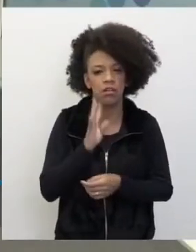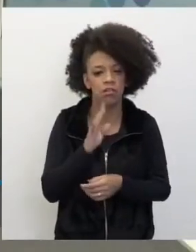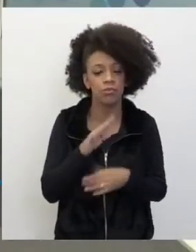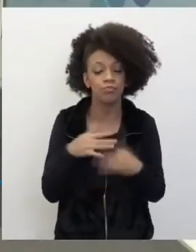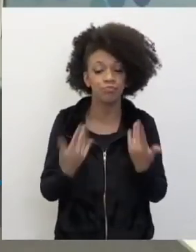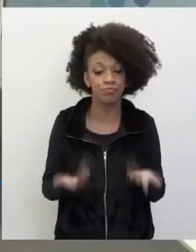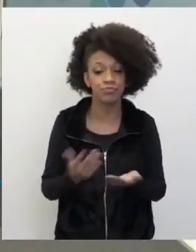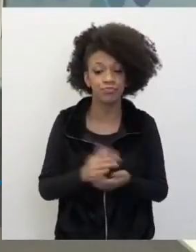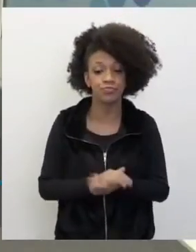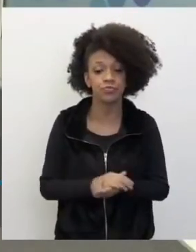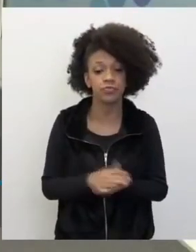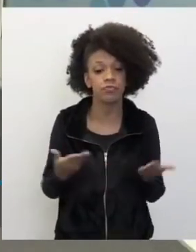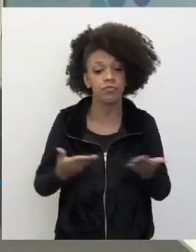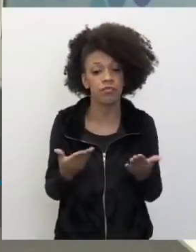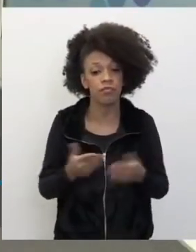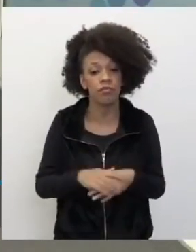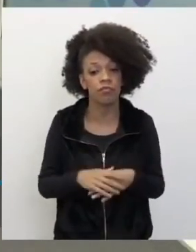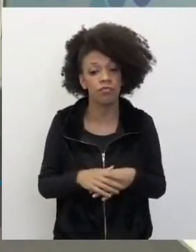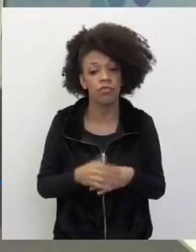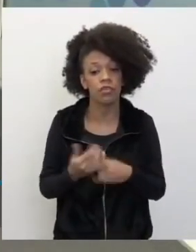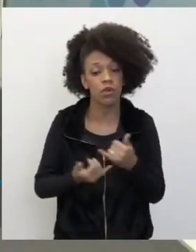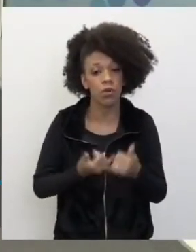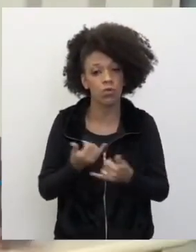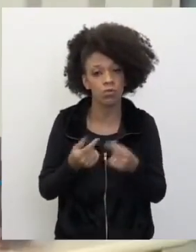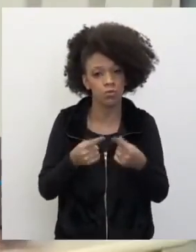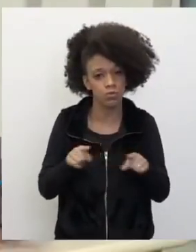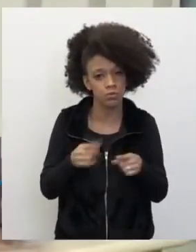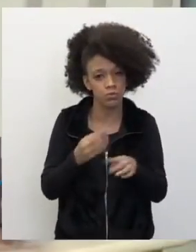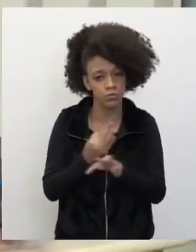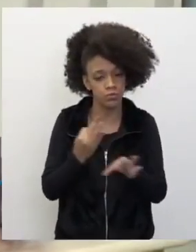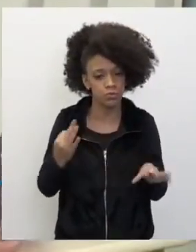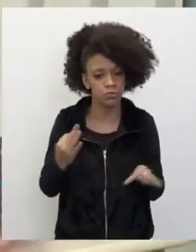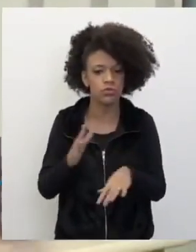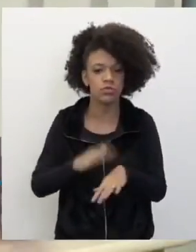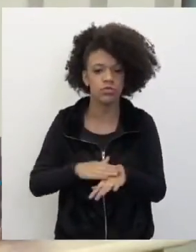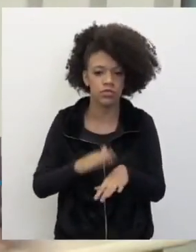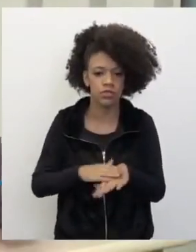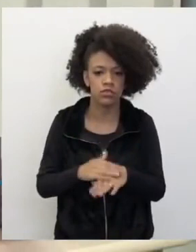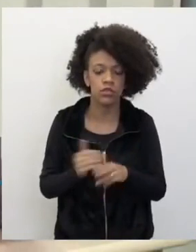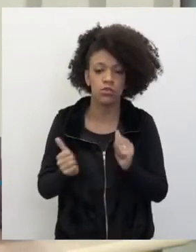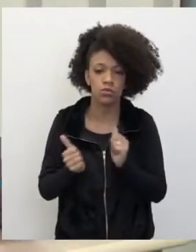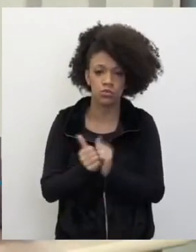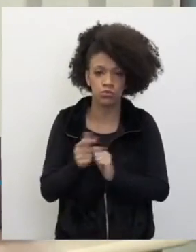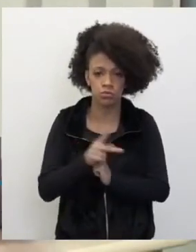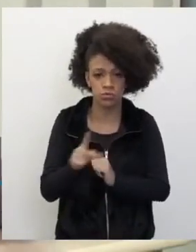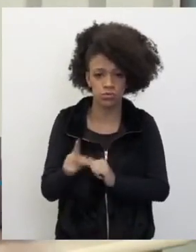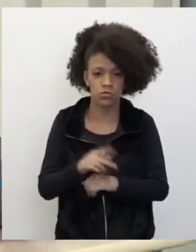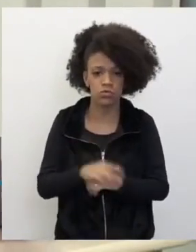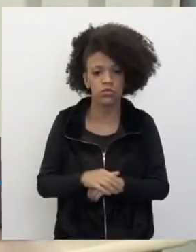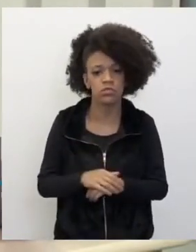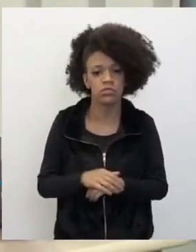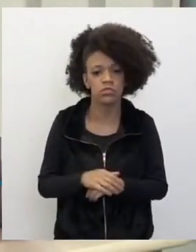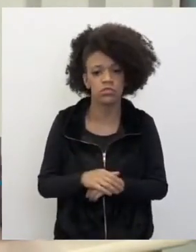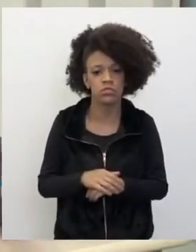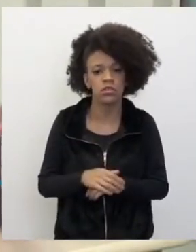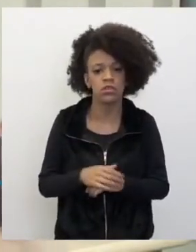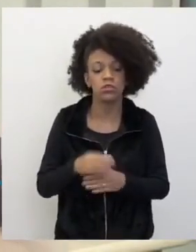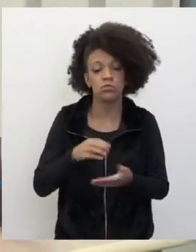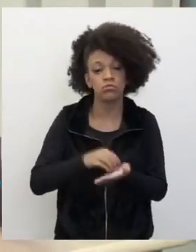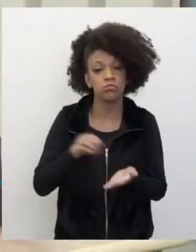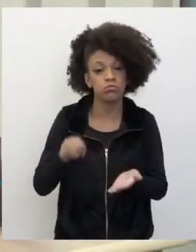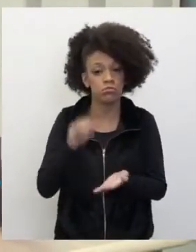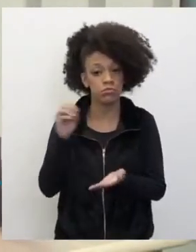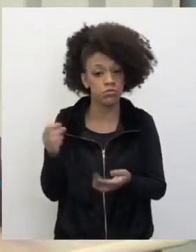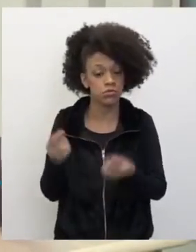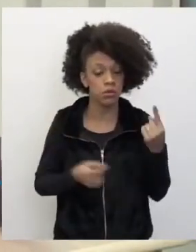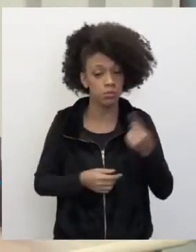agora eu trouxe para vocês um jogo rítmico que eu fiz junto com os professores do Centro de Mídias.